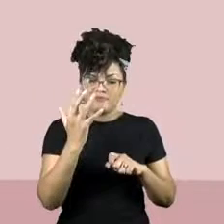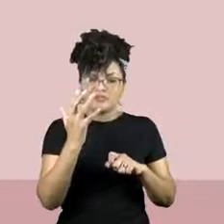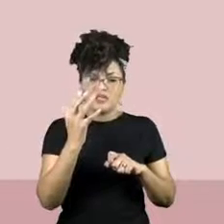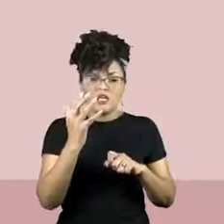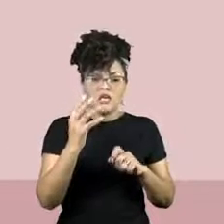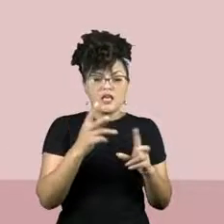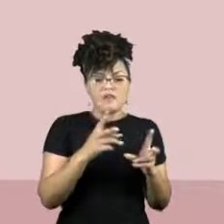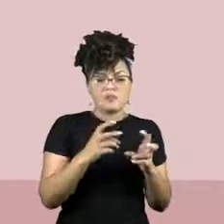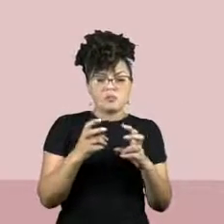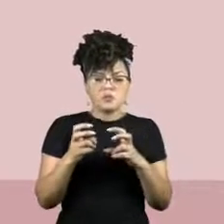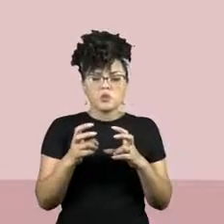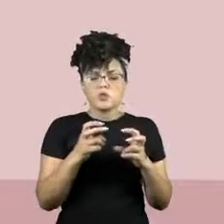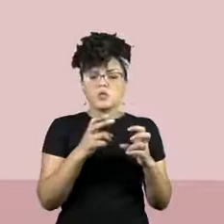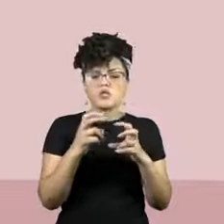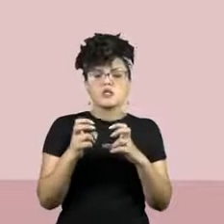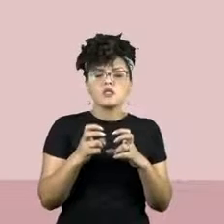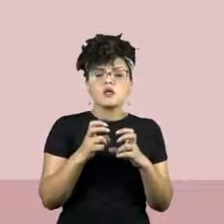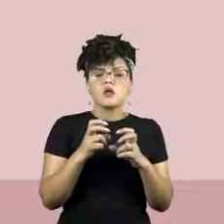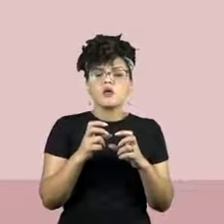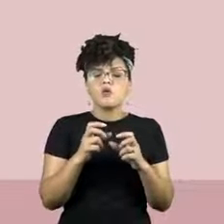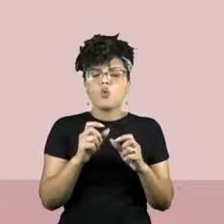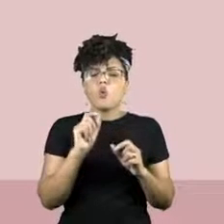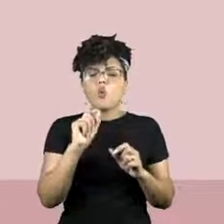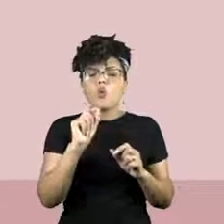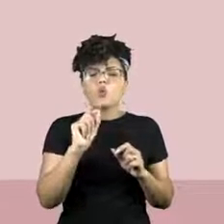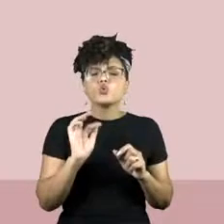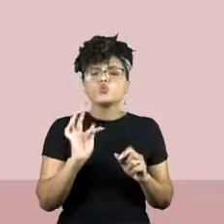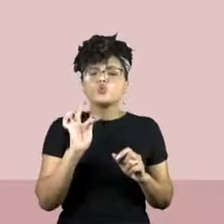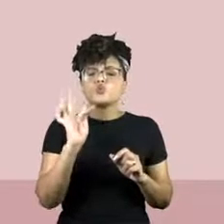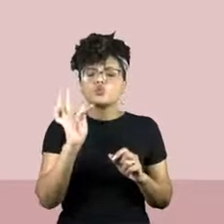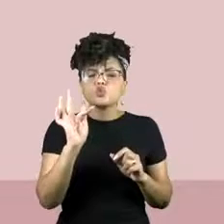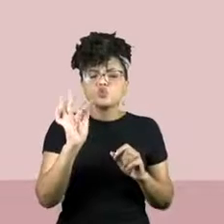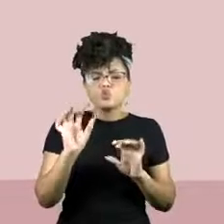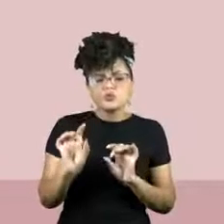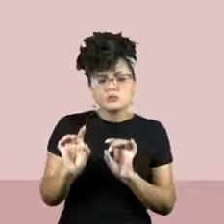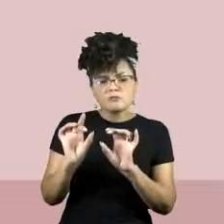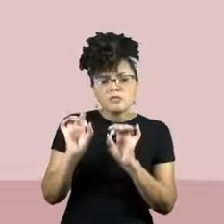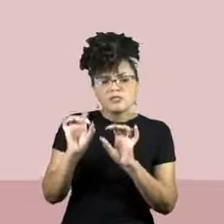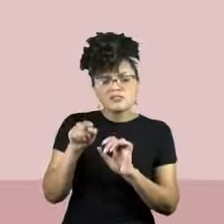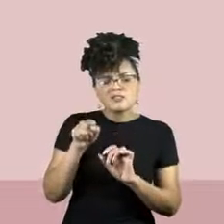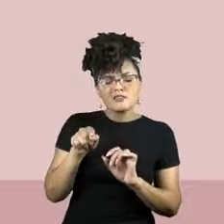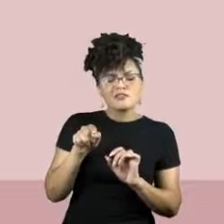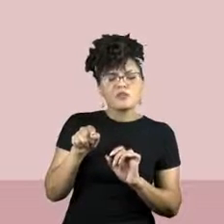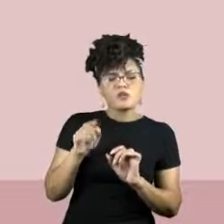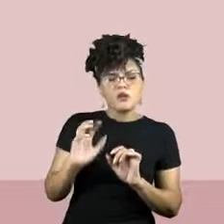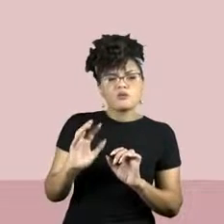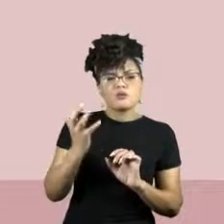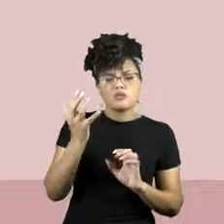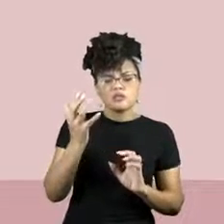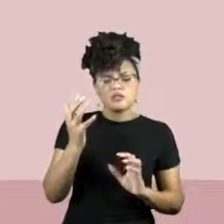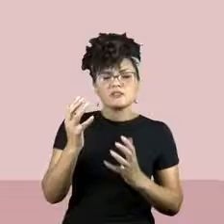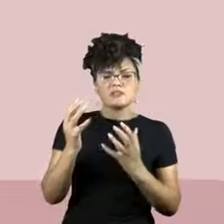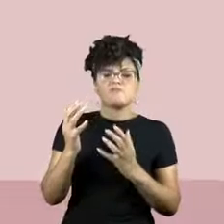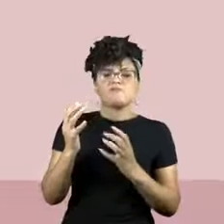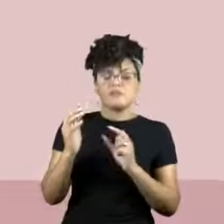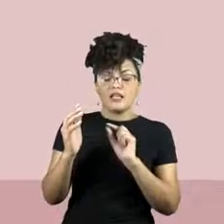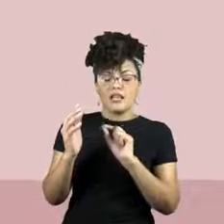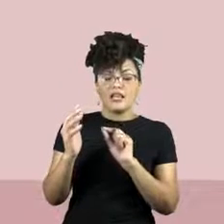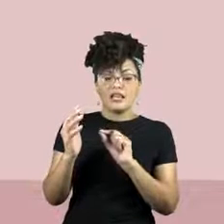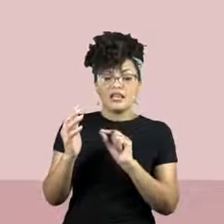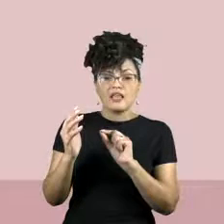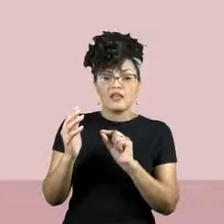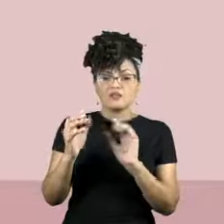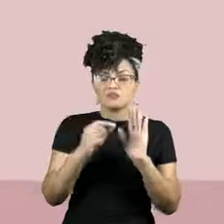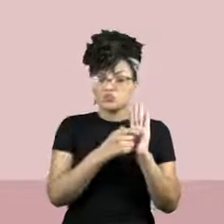encontrar uma superfície de ruptura em específico. E essa superfície de ruptura em específico é a superfície cujo